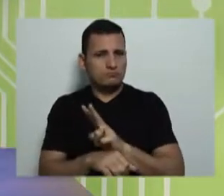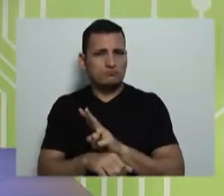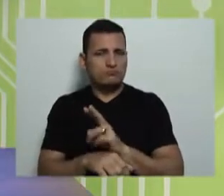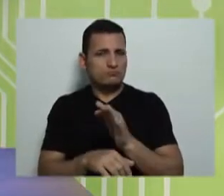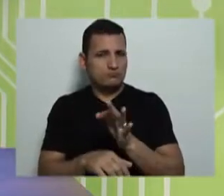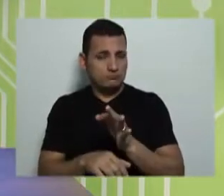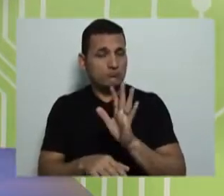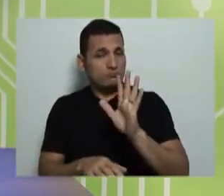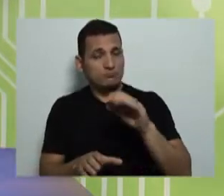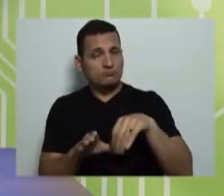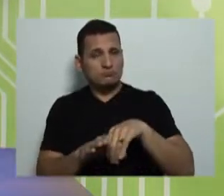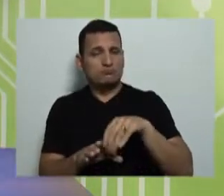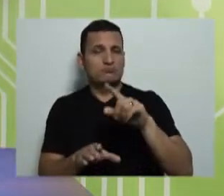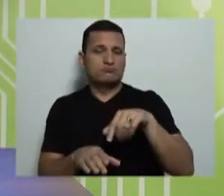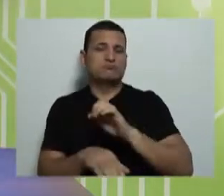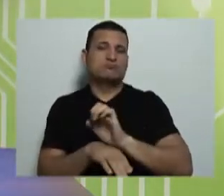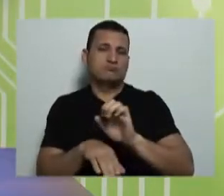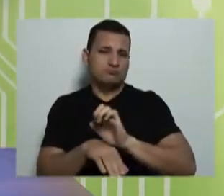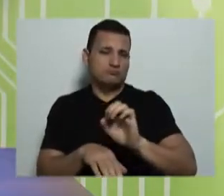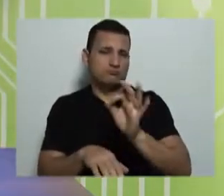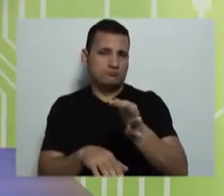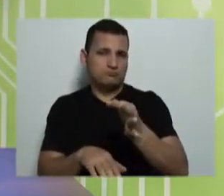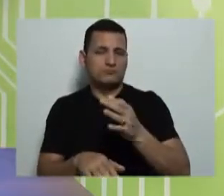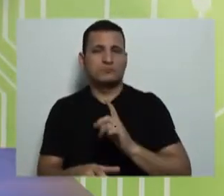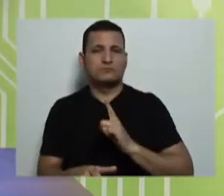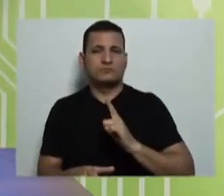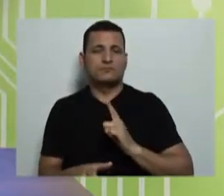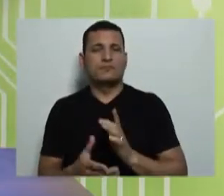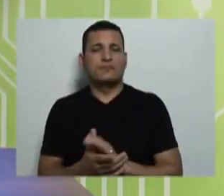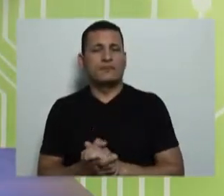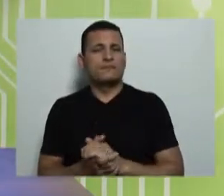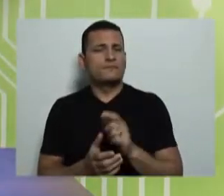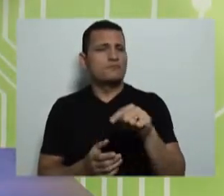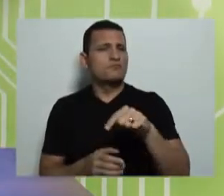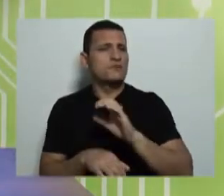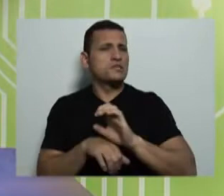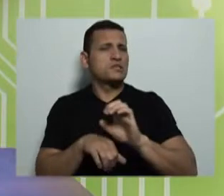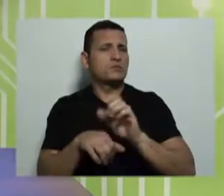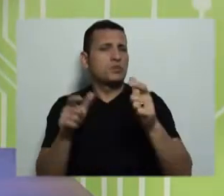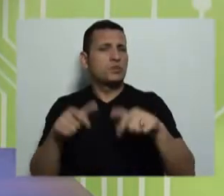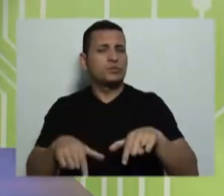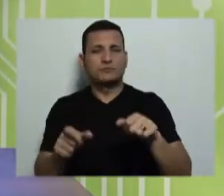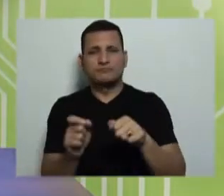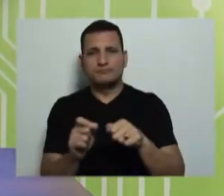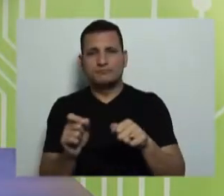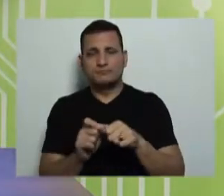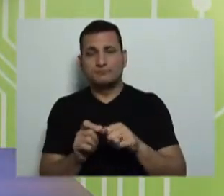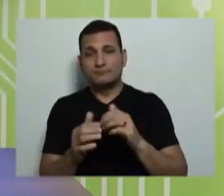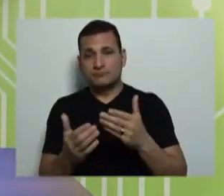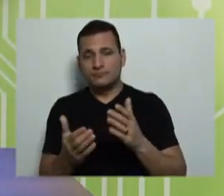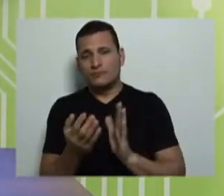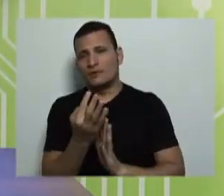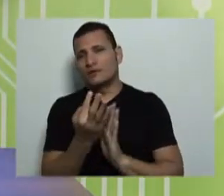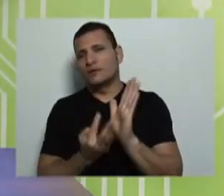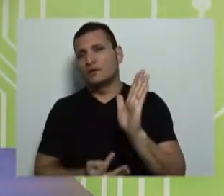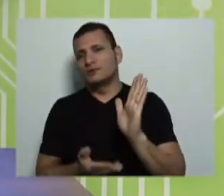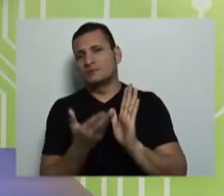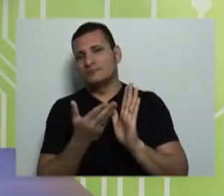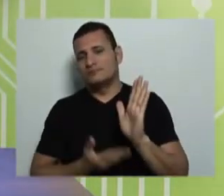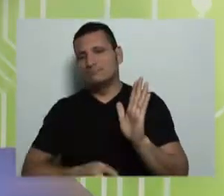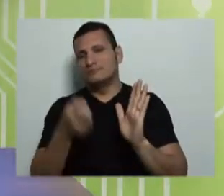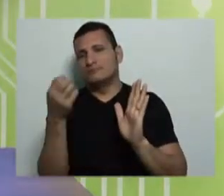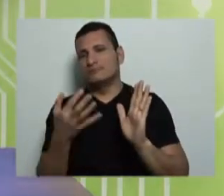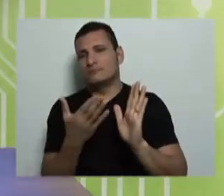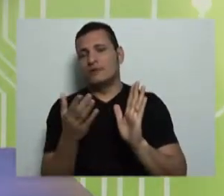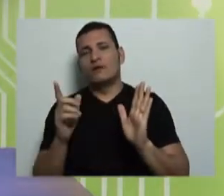do qual o estágio é uma espécie. Onde que esse estágio é desenvolvido, senhores? Conforme o texto lhes mostrou aí, ele é